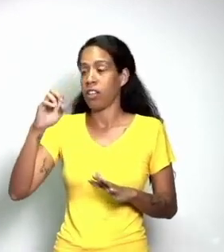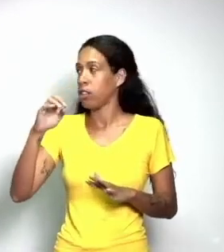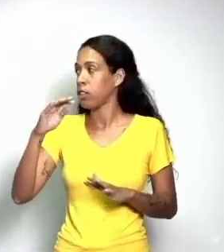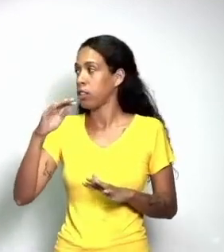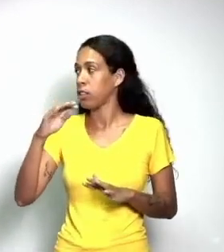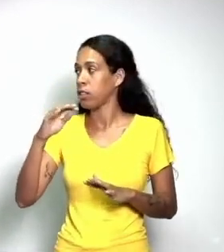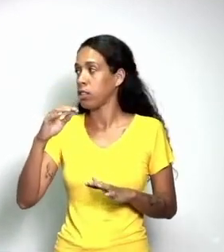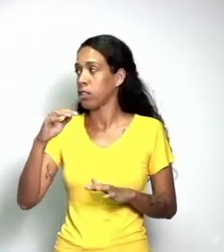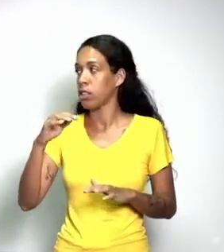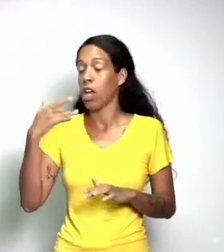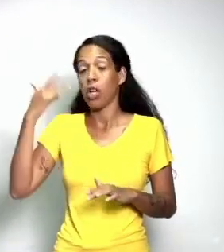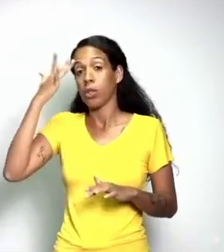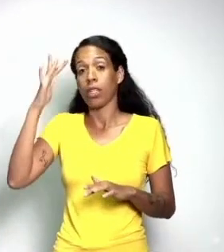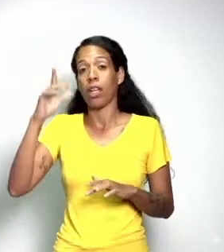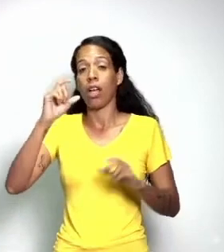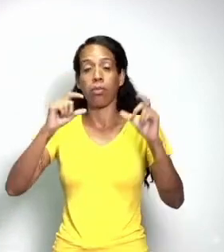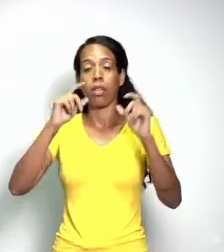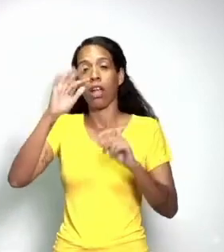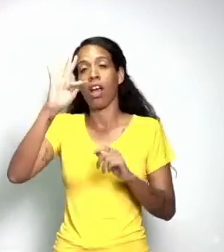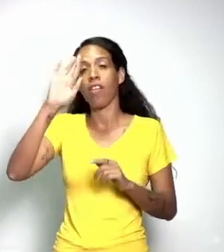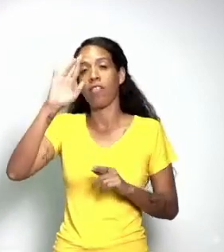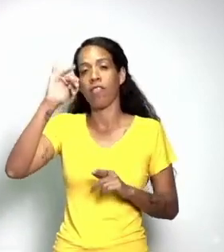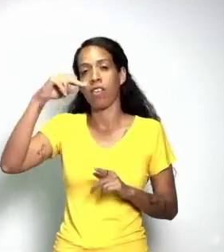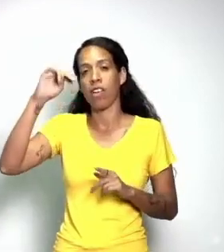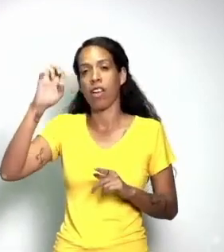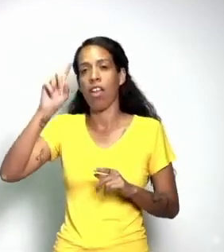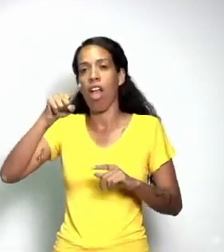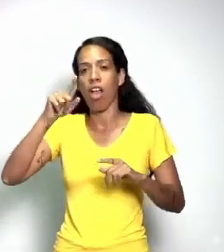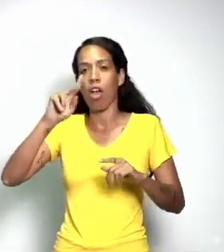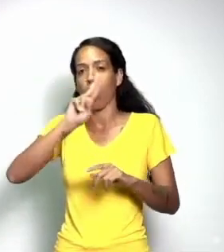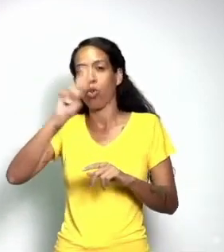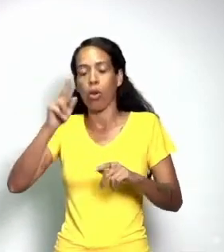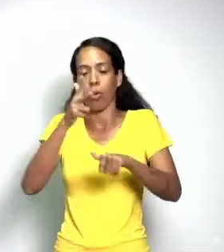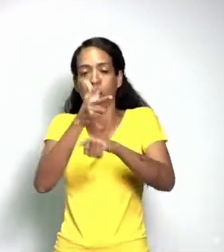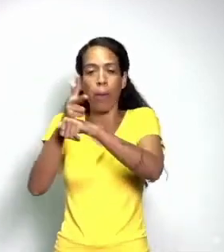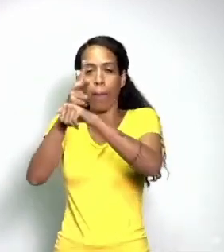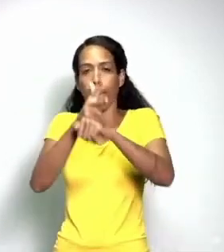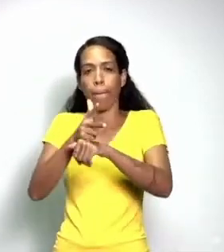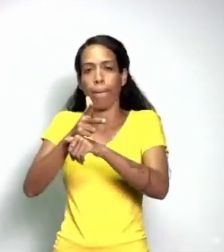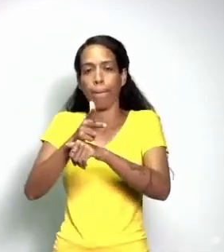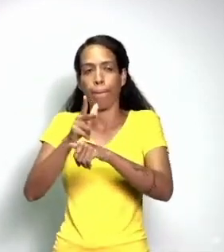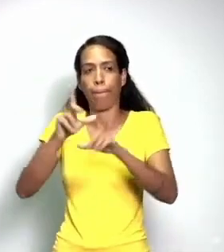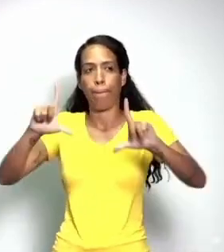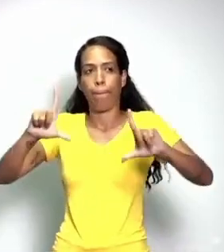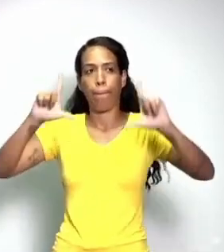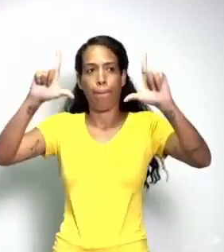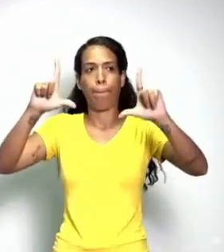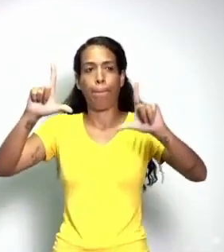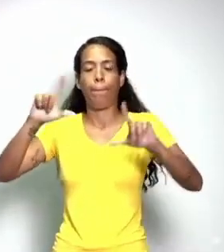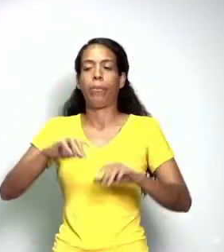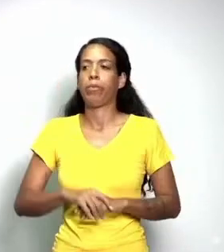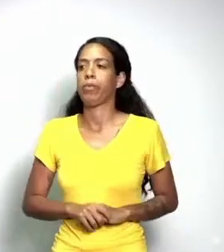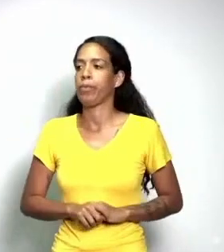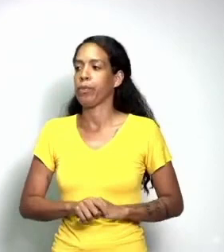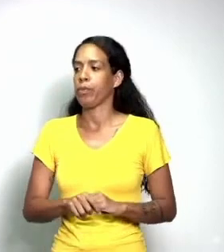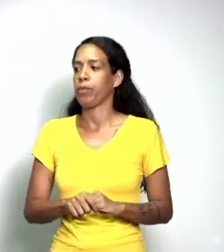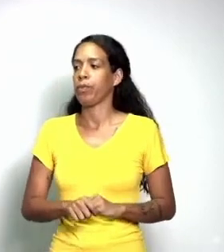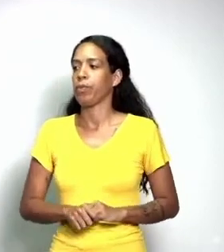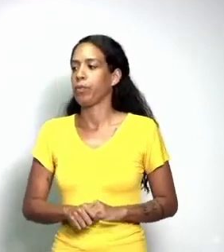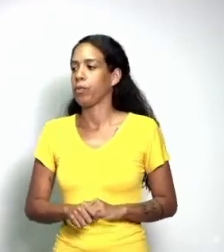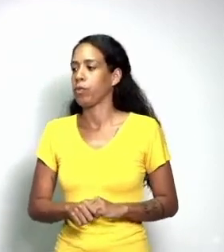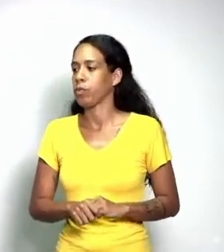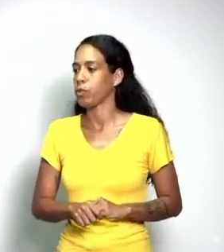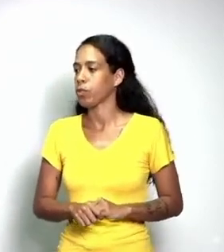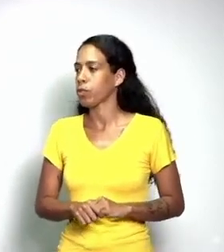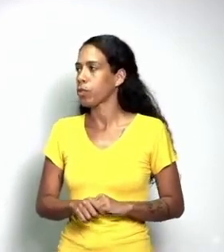familiarizado com as palavras também. Frame é a imagem, né? A primeira coisa que a gente vai filmar. Então, para a